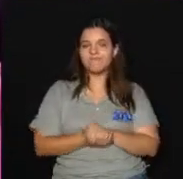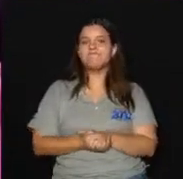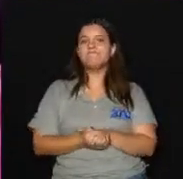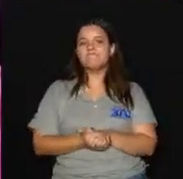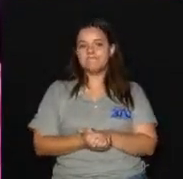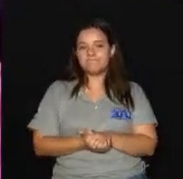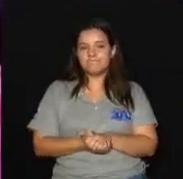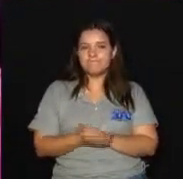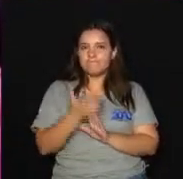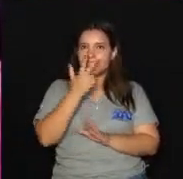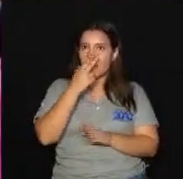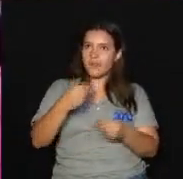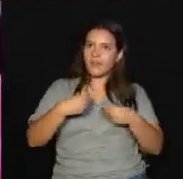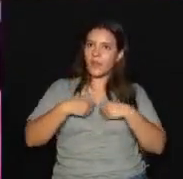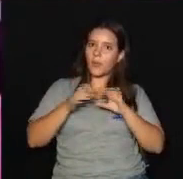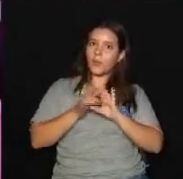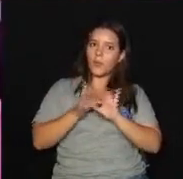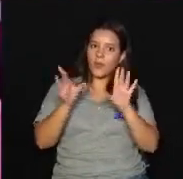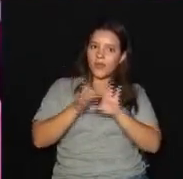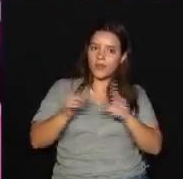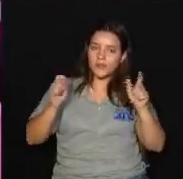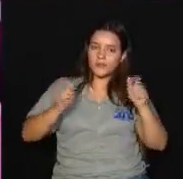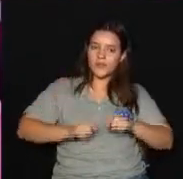que permitiram, por exemplo,